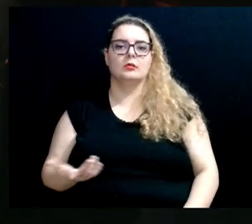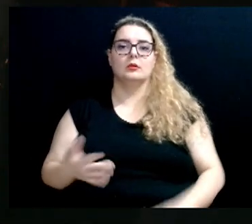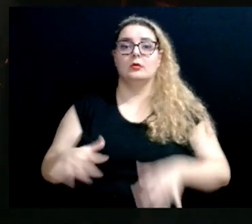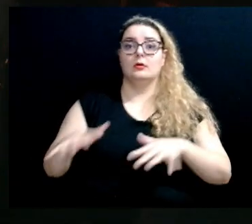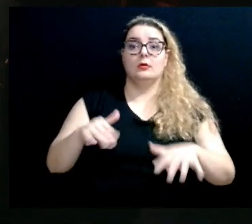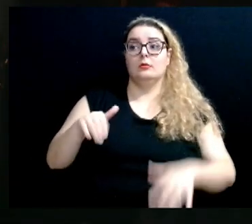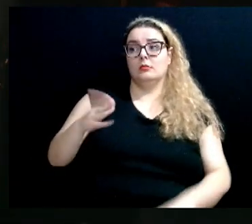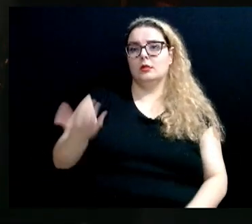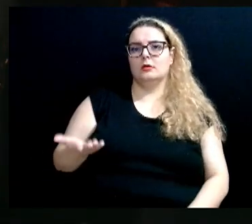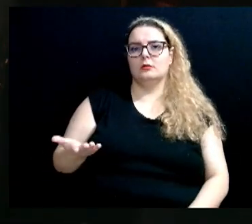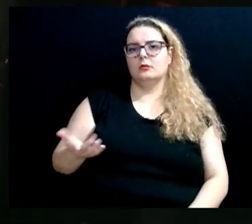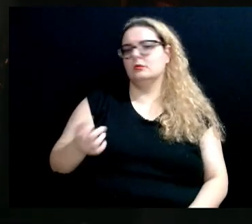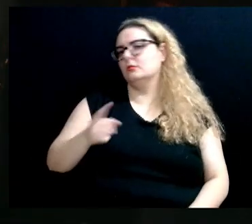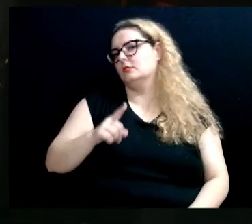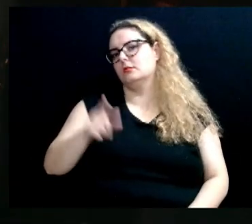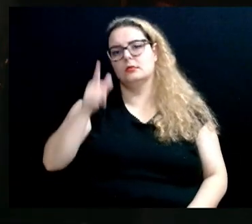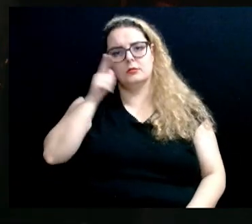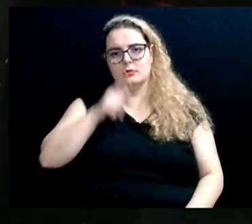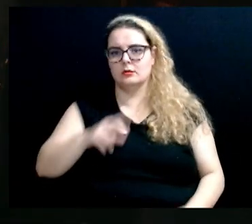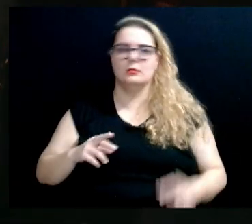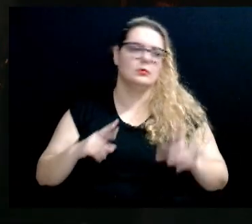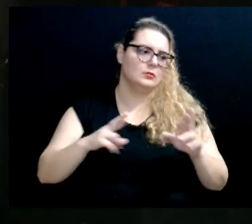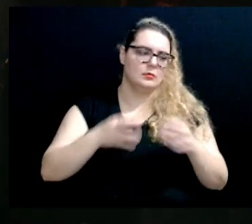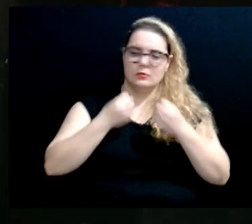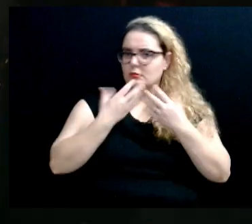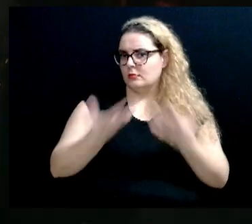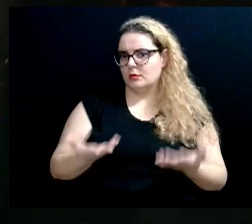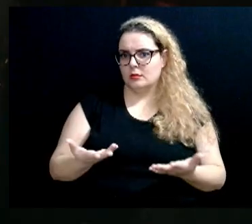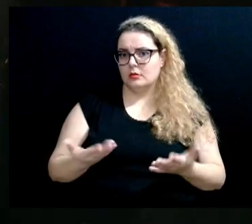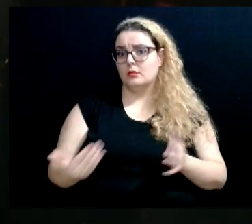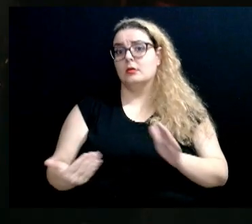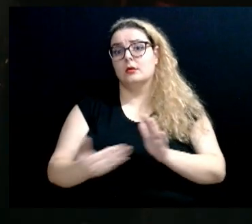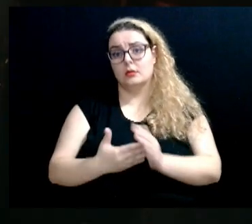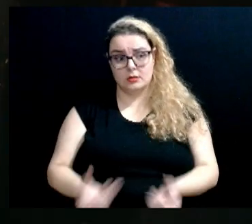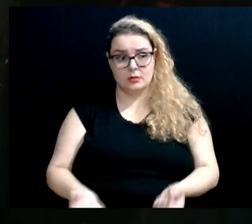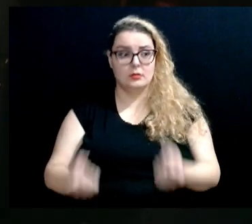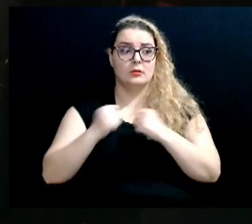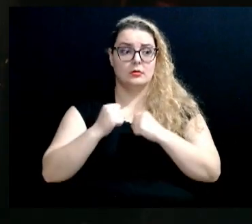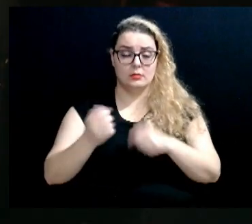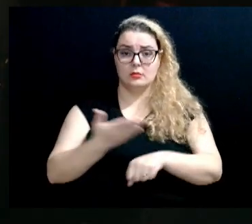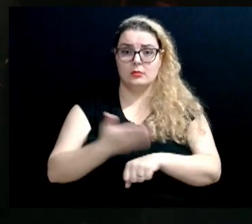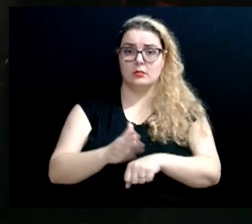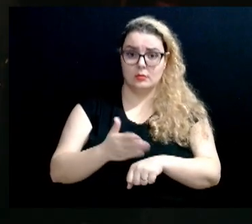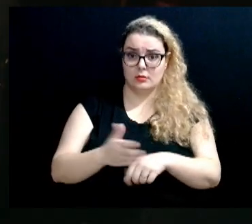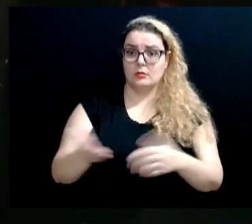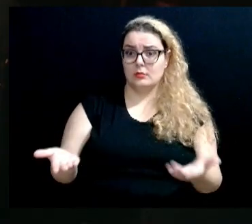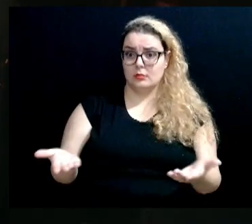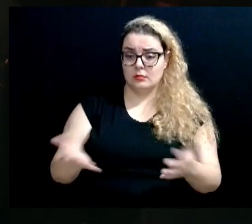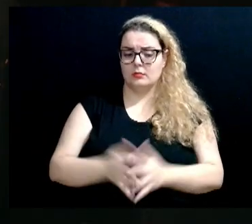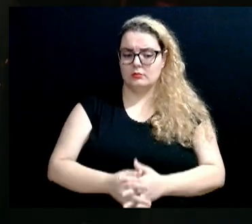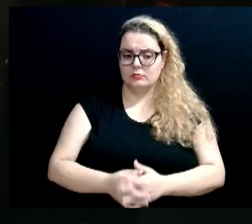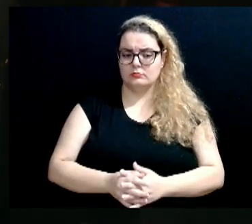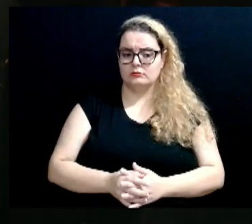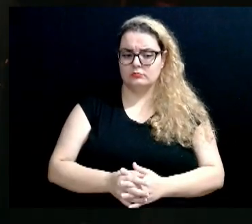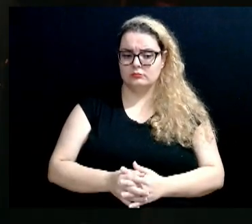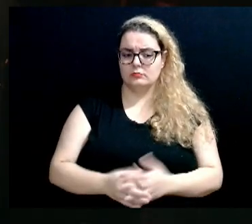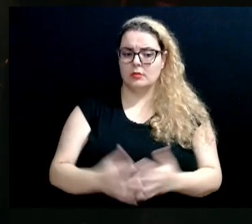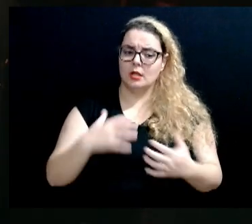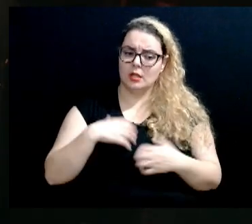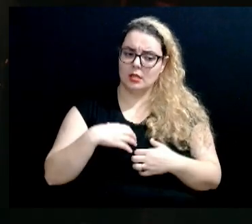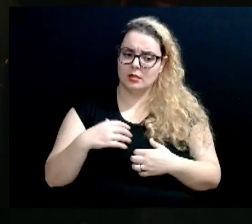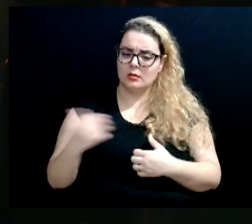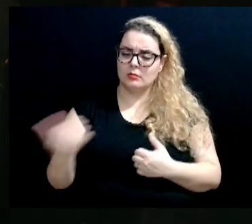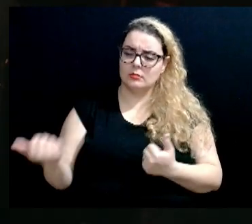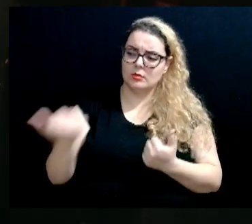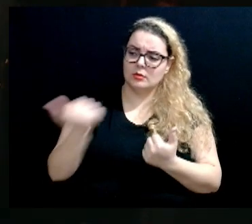vai ter uma boa noite de sono, mesmo fazendo um exercício físico, né? Então, essa forma de compensação, por